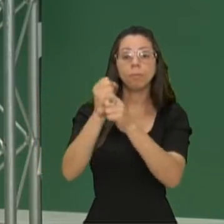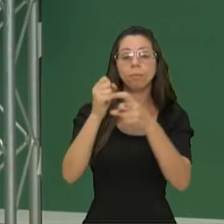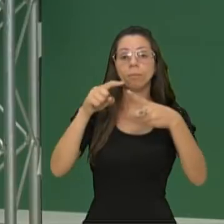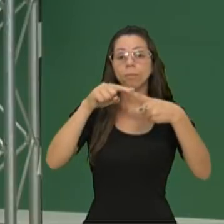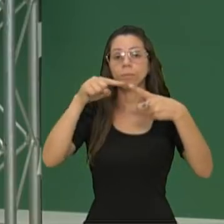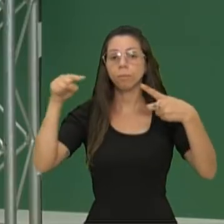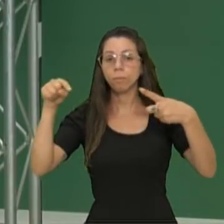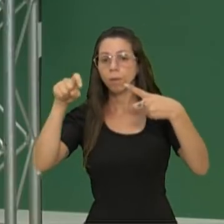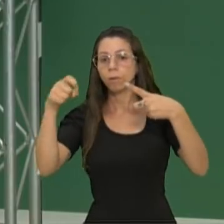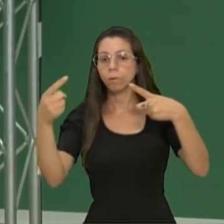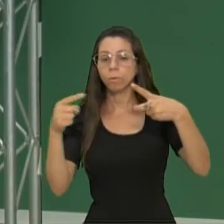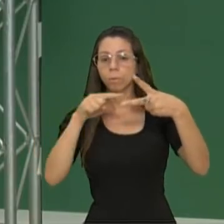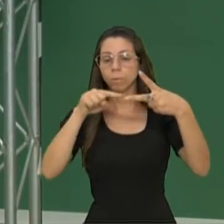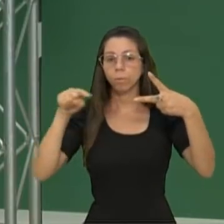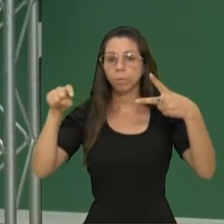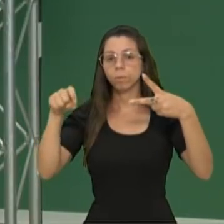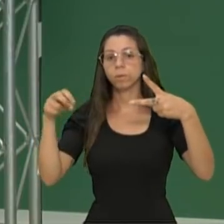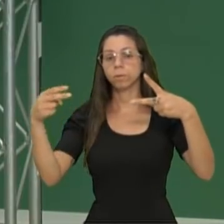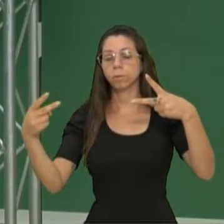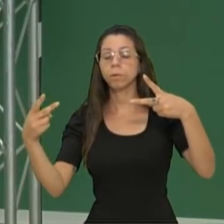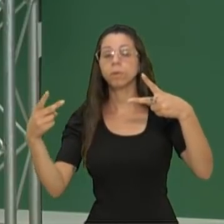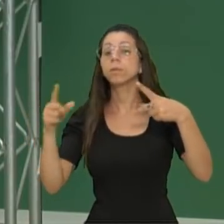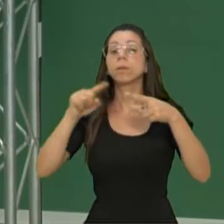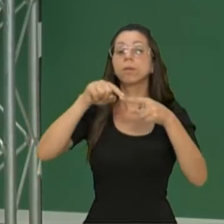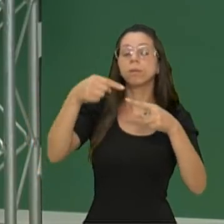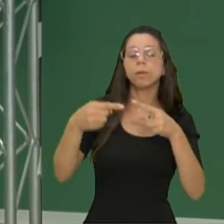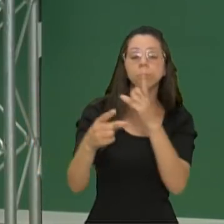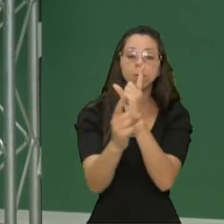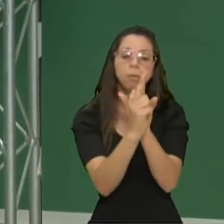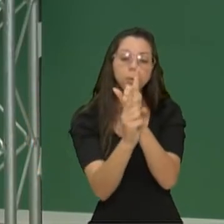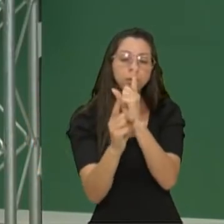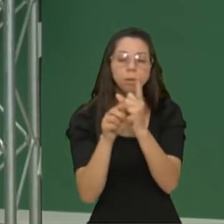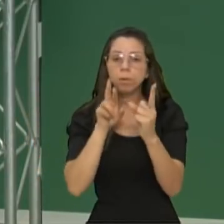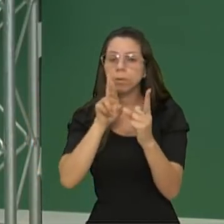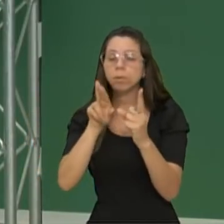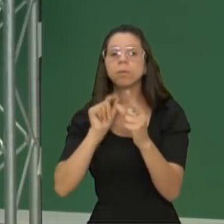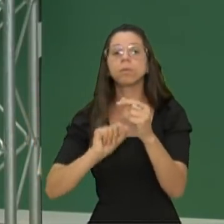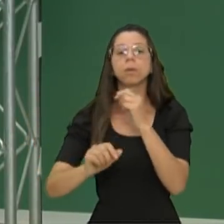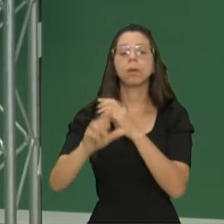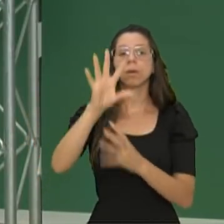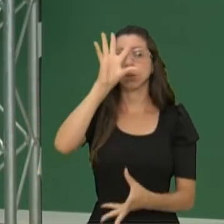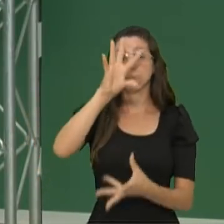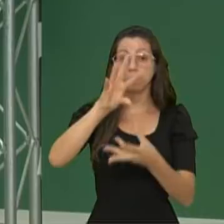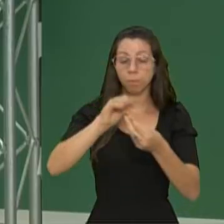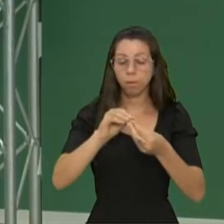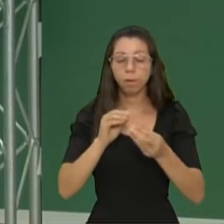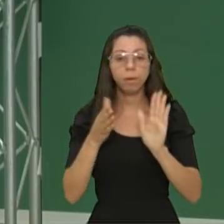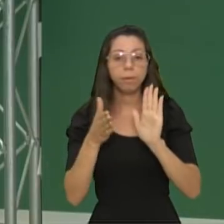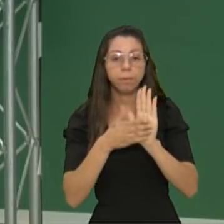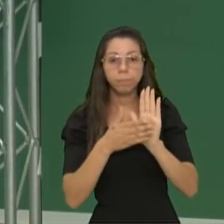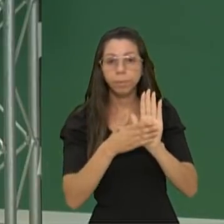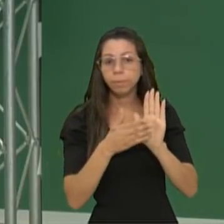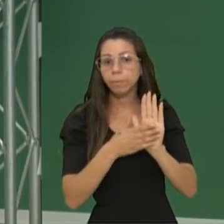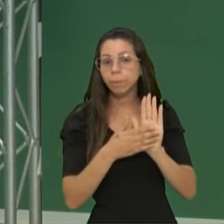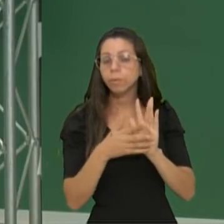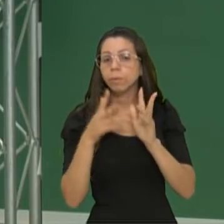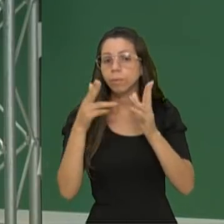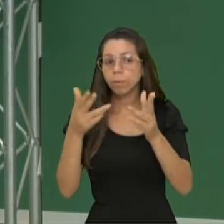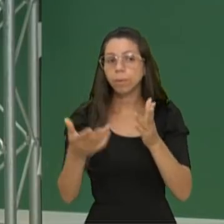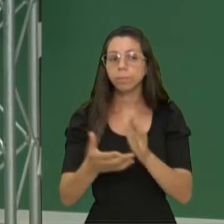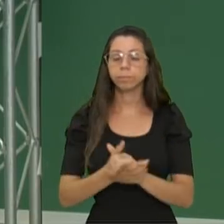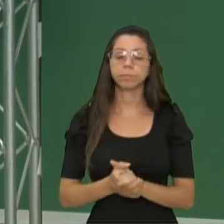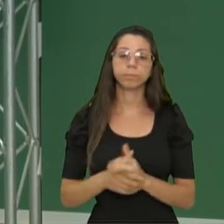x1 e x2 e verificar se os valores encontrados para x1 e x2 satisfazem a proposta do enunciado.